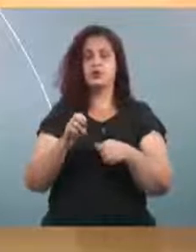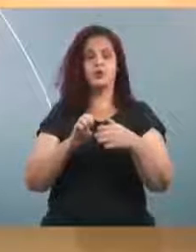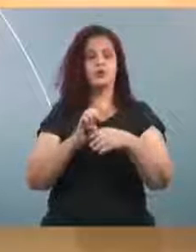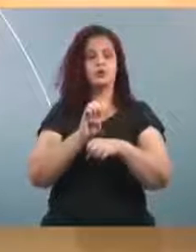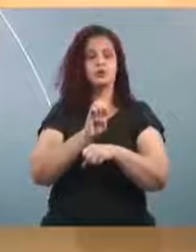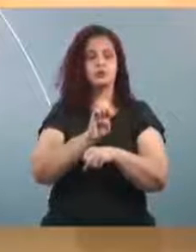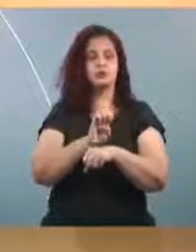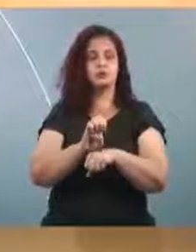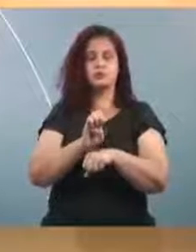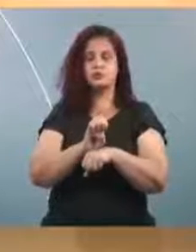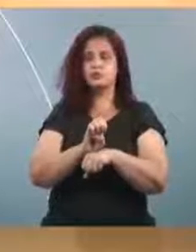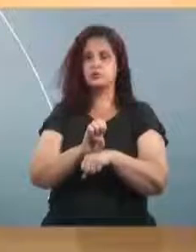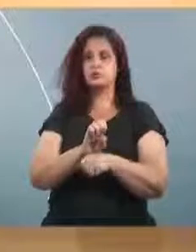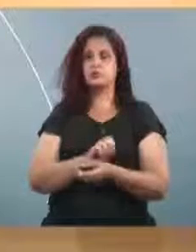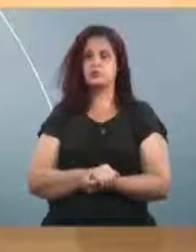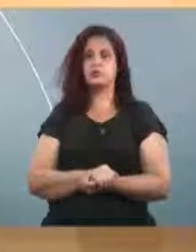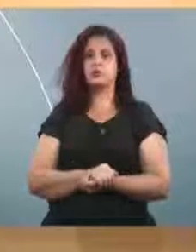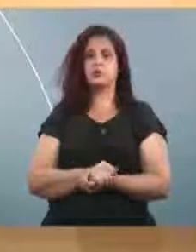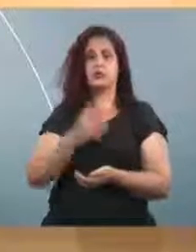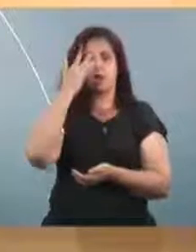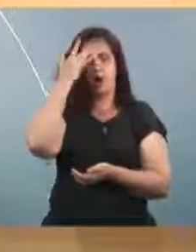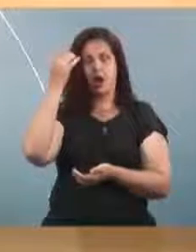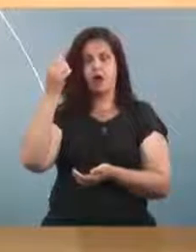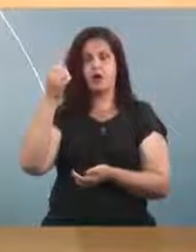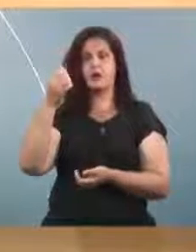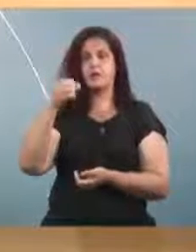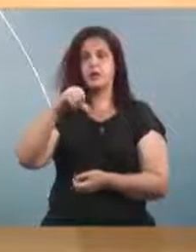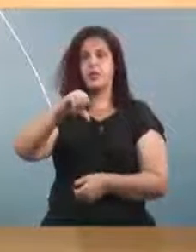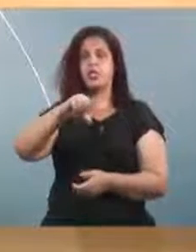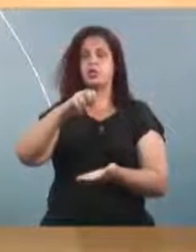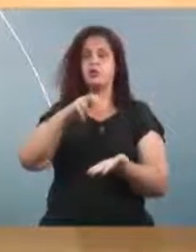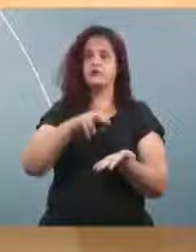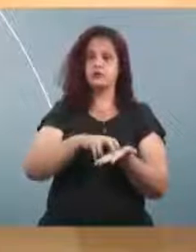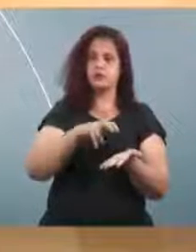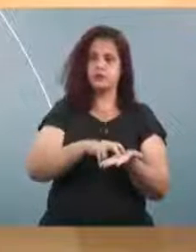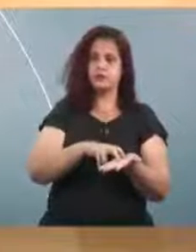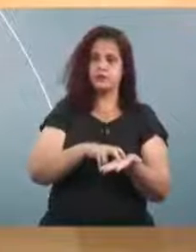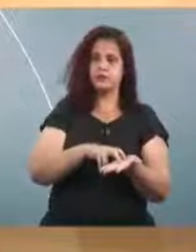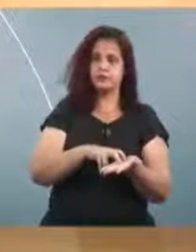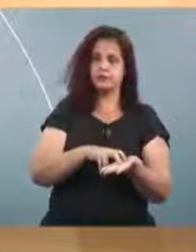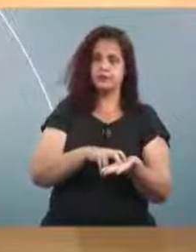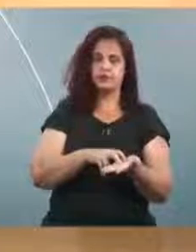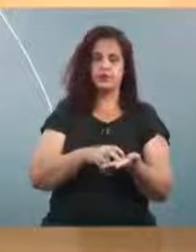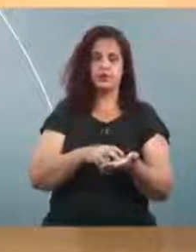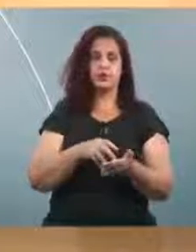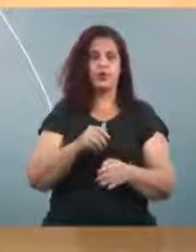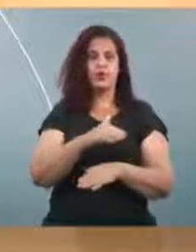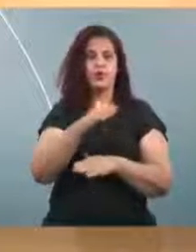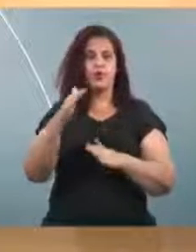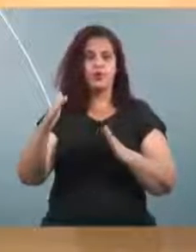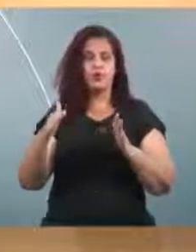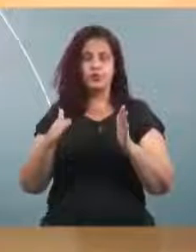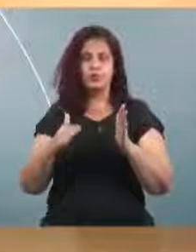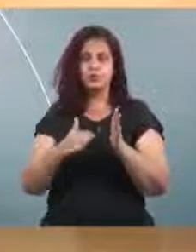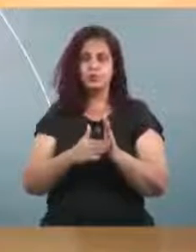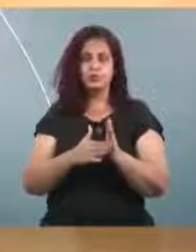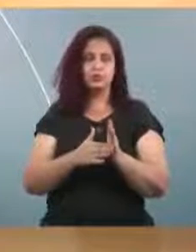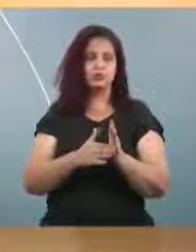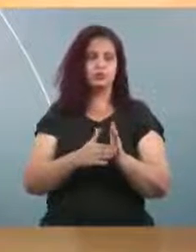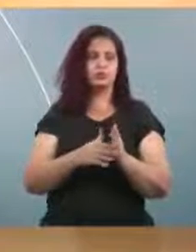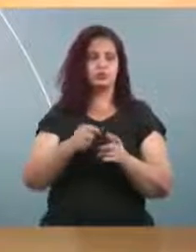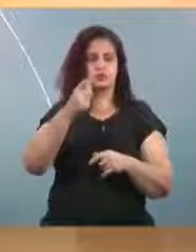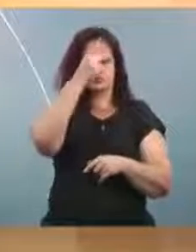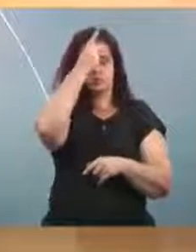e amanhã às 9:00 Quero convidar a todos os militares estaduais que puderem se fazer presentes amanhã às